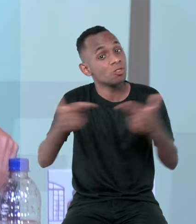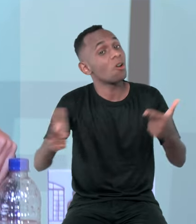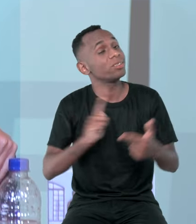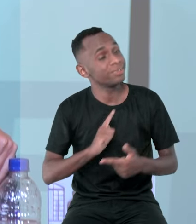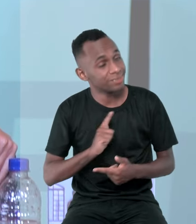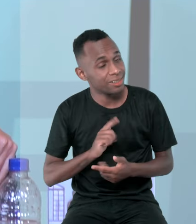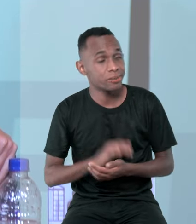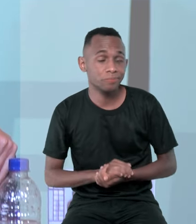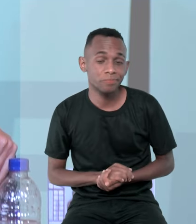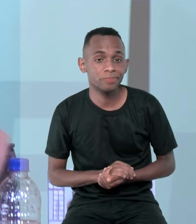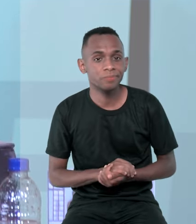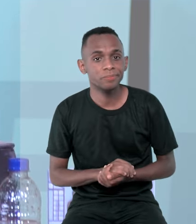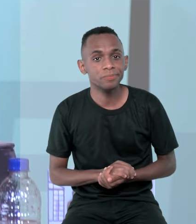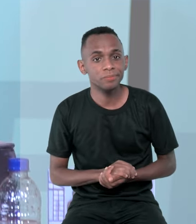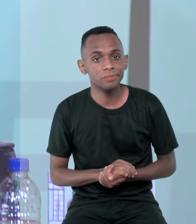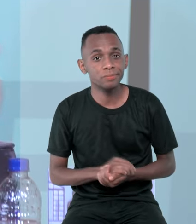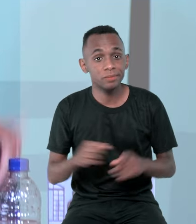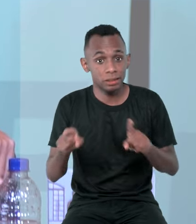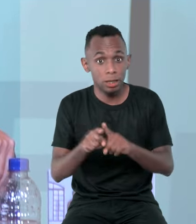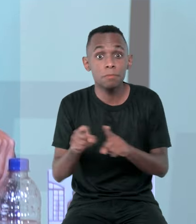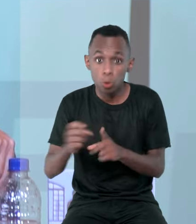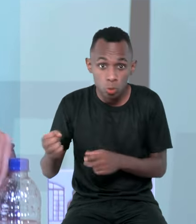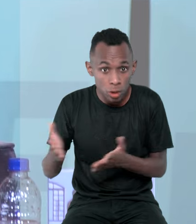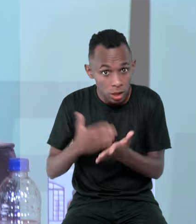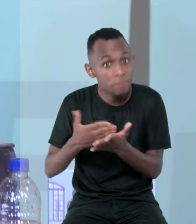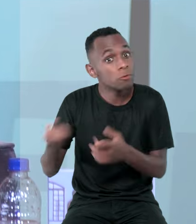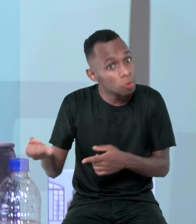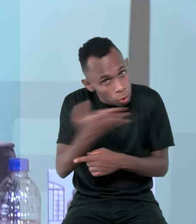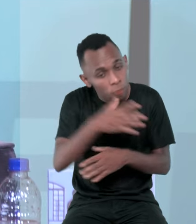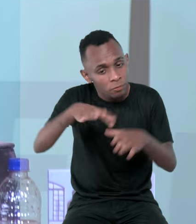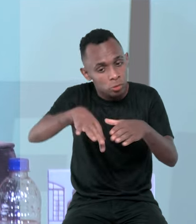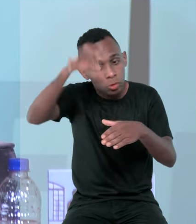sortudas. E um novo também, né?